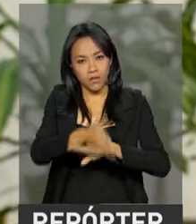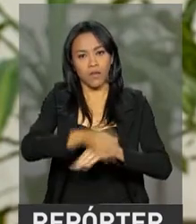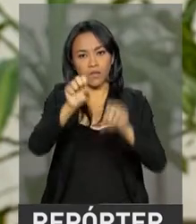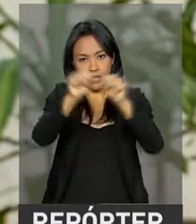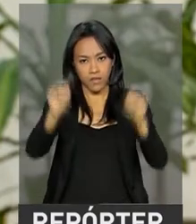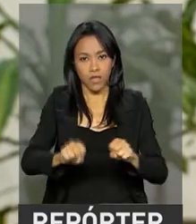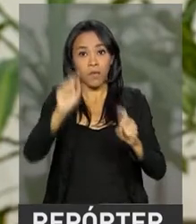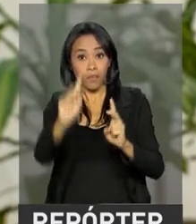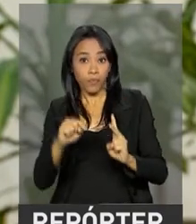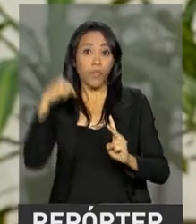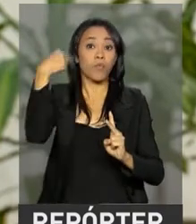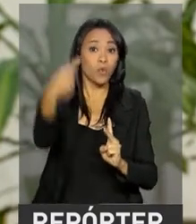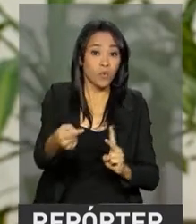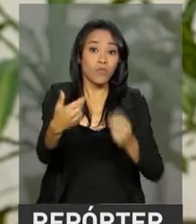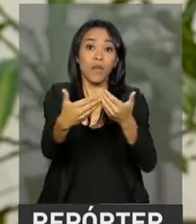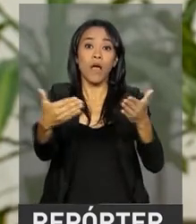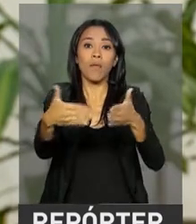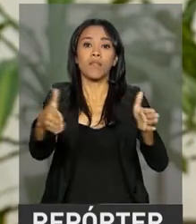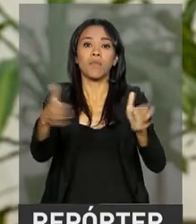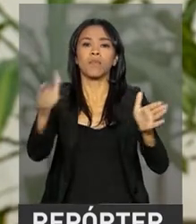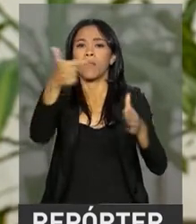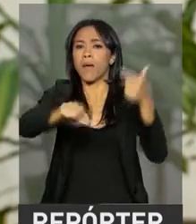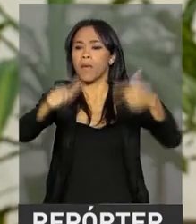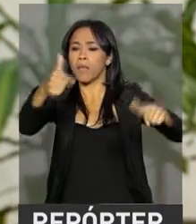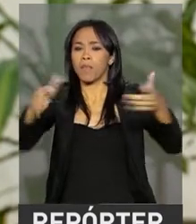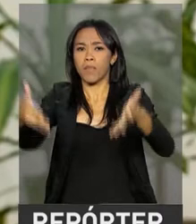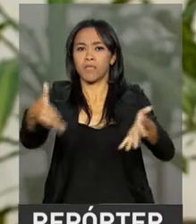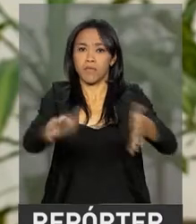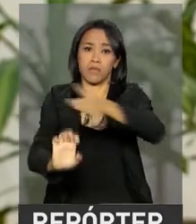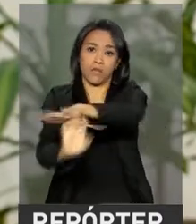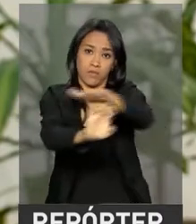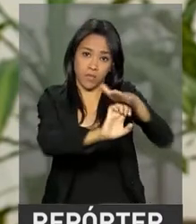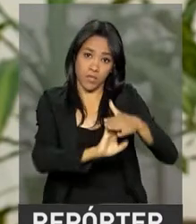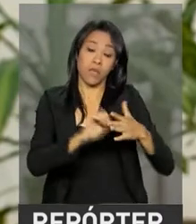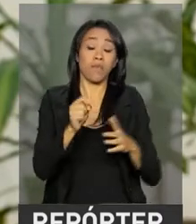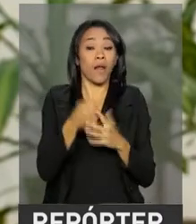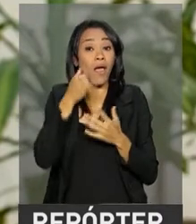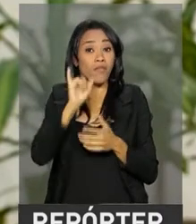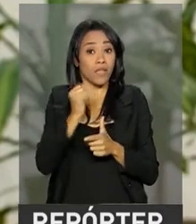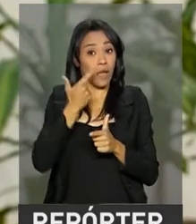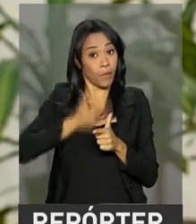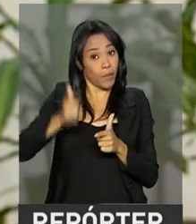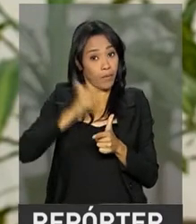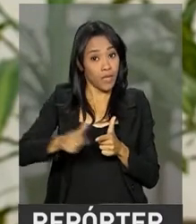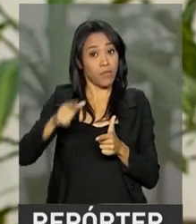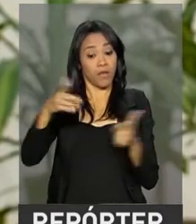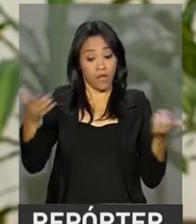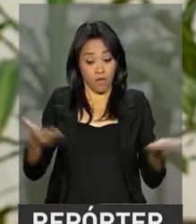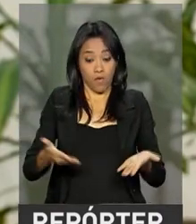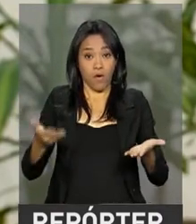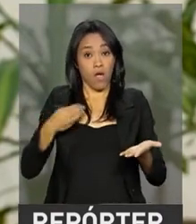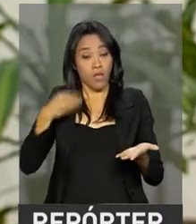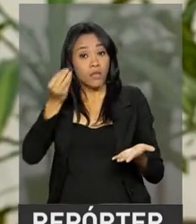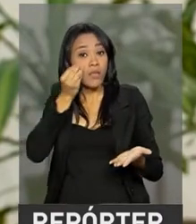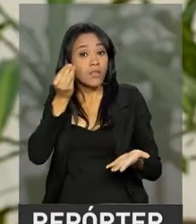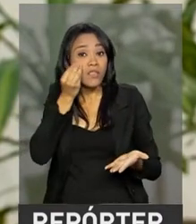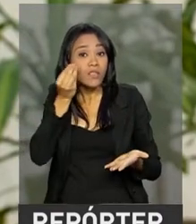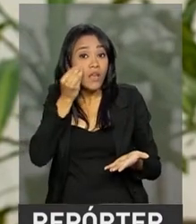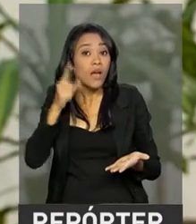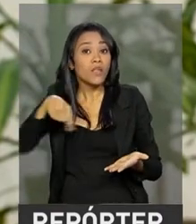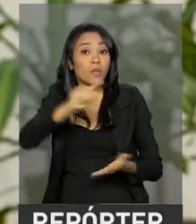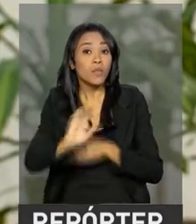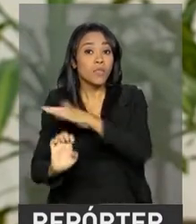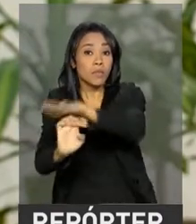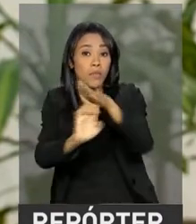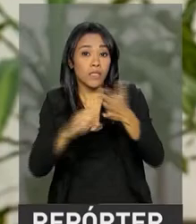será a vez das demais e para diminuir as chances de ocorrer problemas o sistema começou a ser testado por empresas de tecnologia